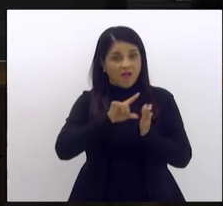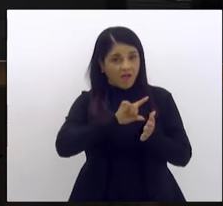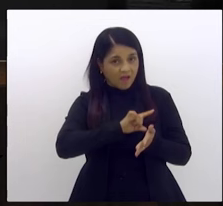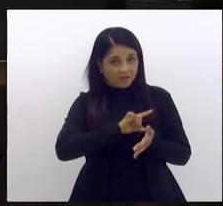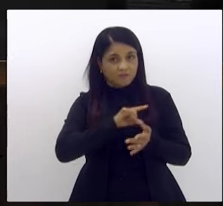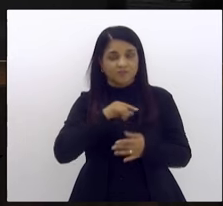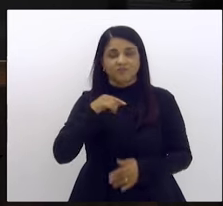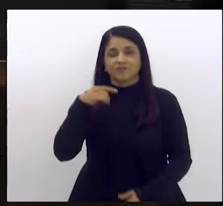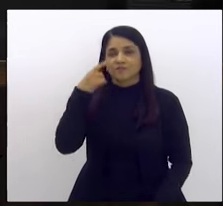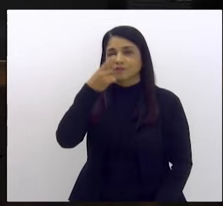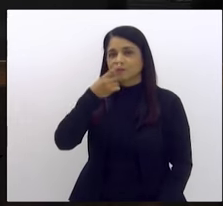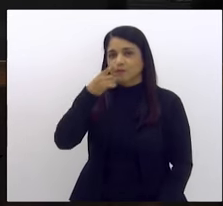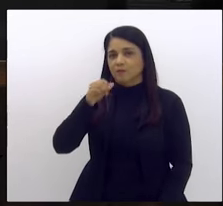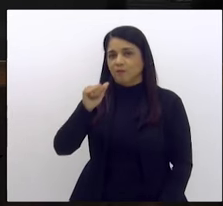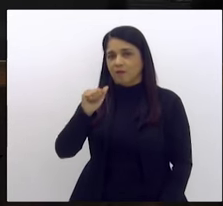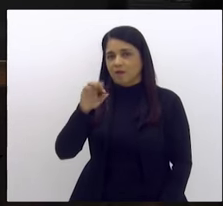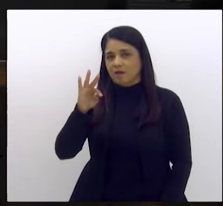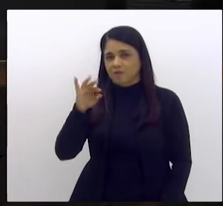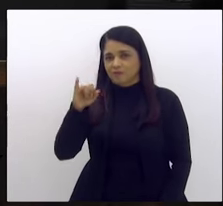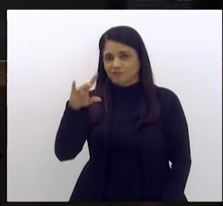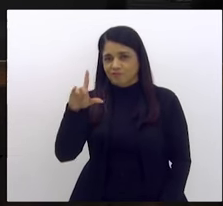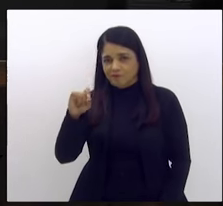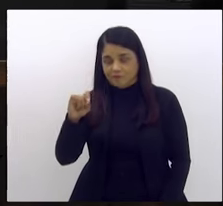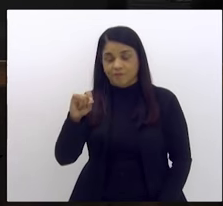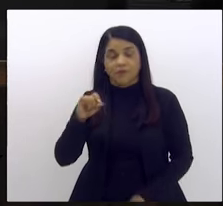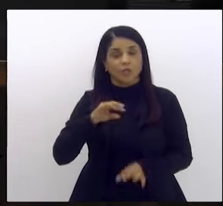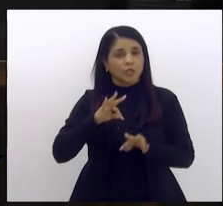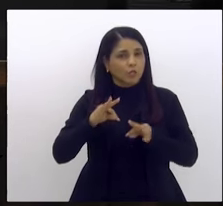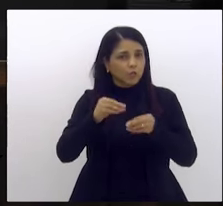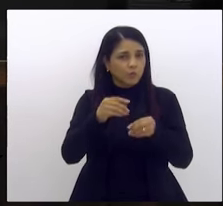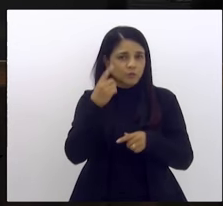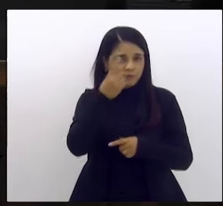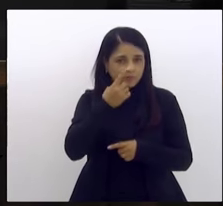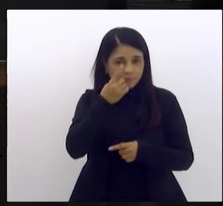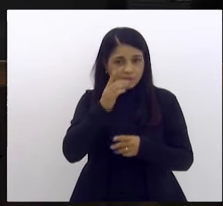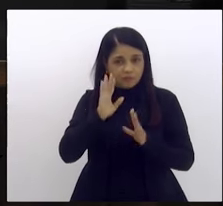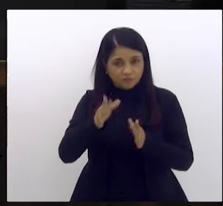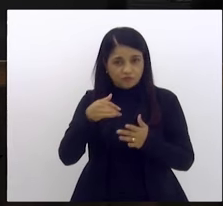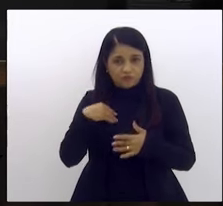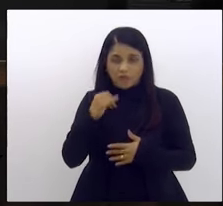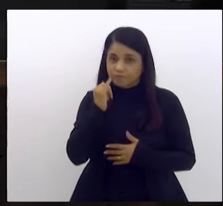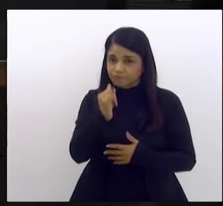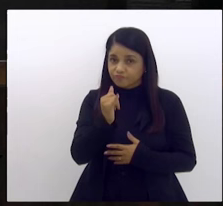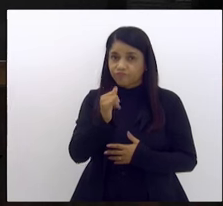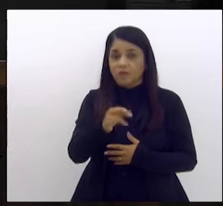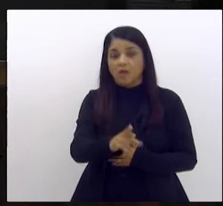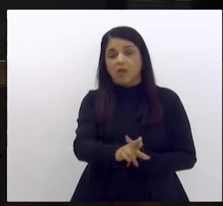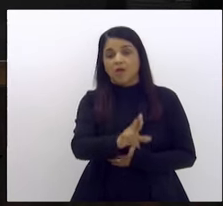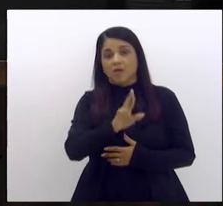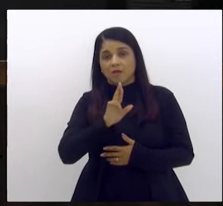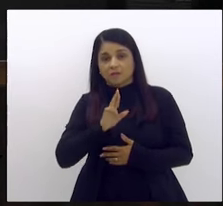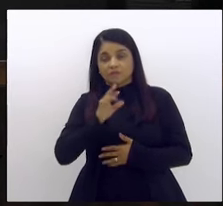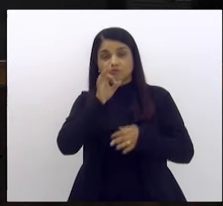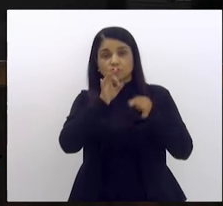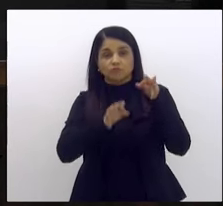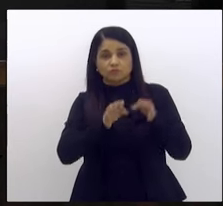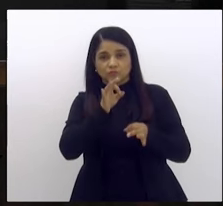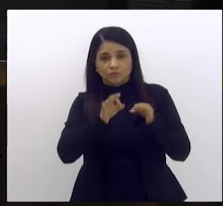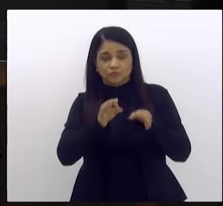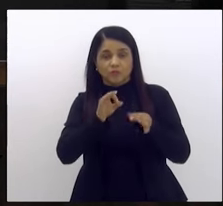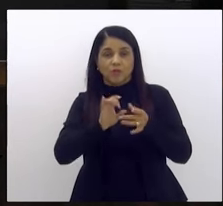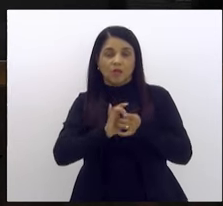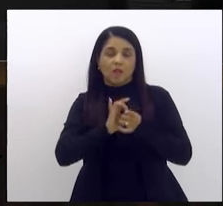Deputado Átila e todos os deputados presentes, conforme a gente falou aqui agora, acabou de sair o resultado do julgamento do tribunal liberando o